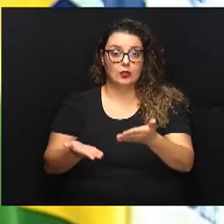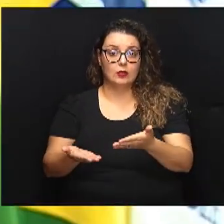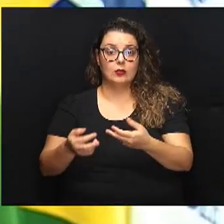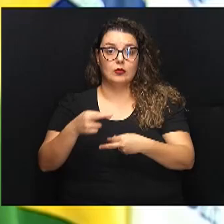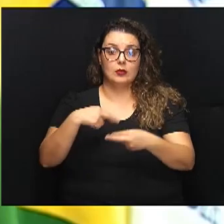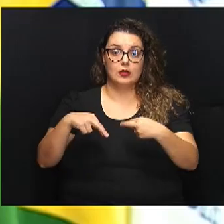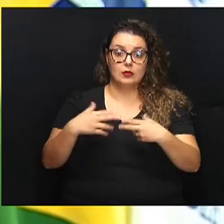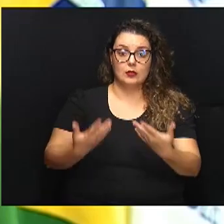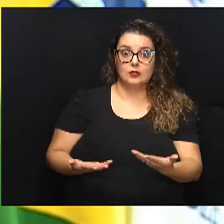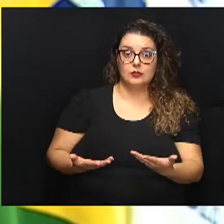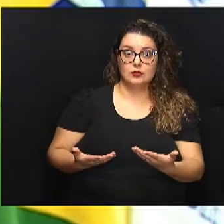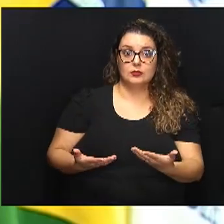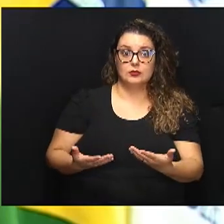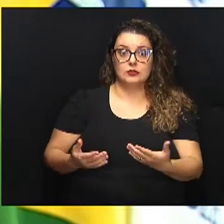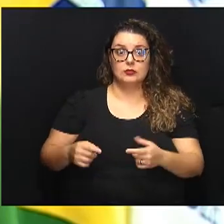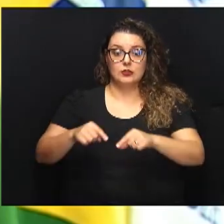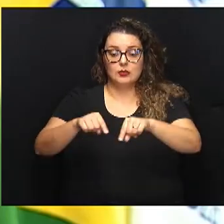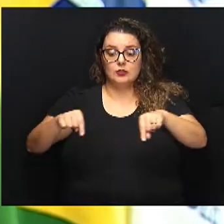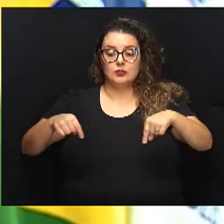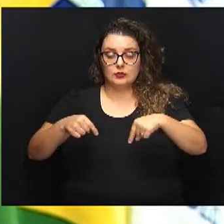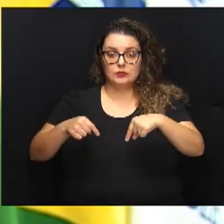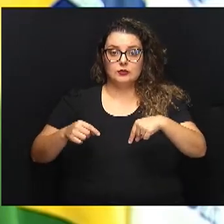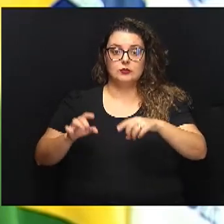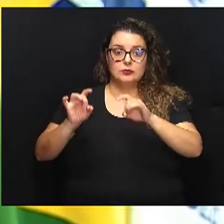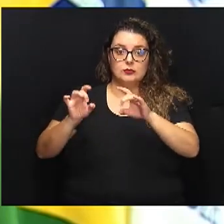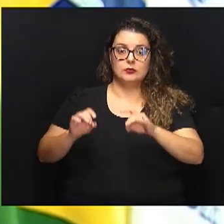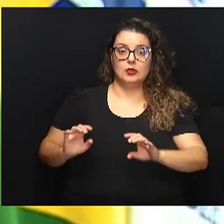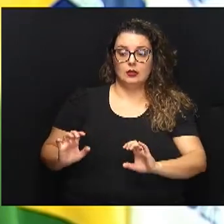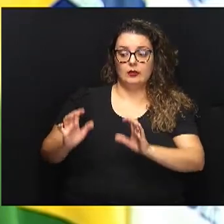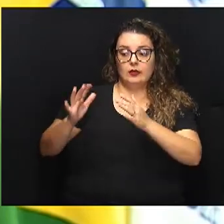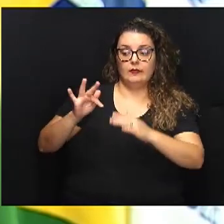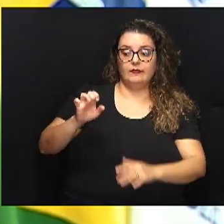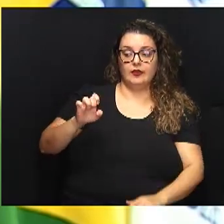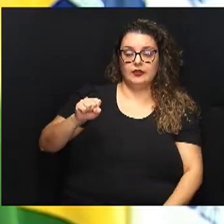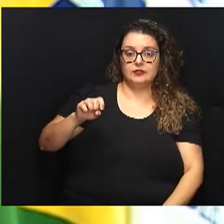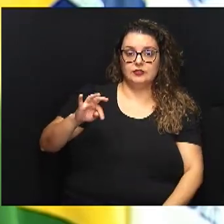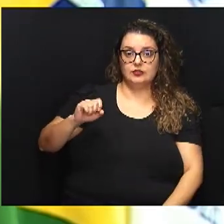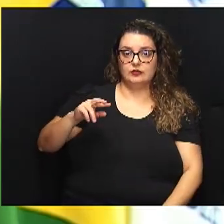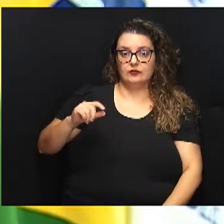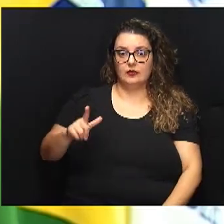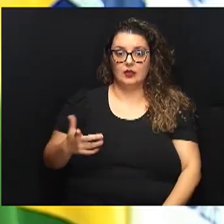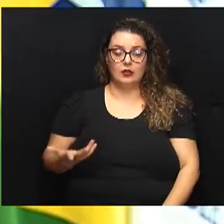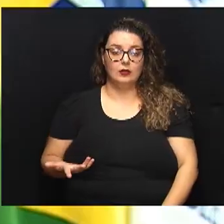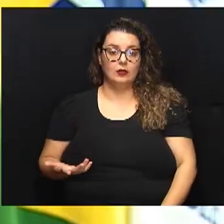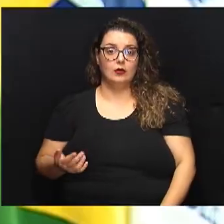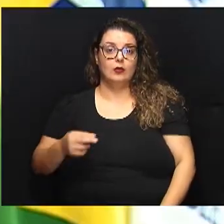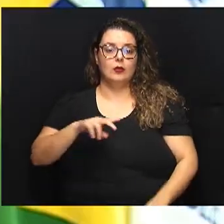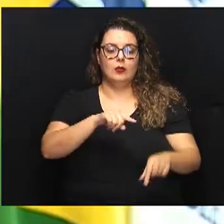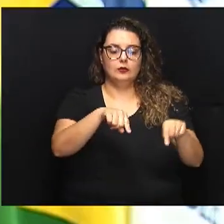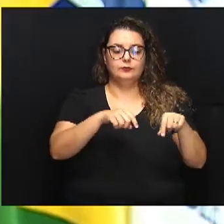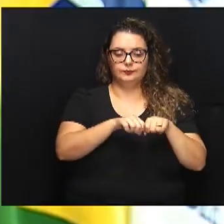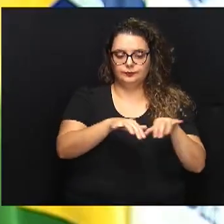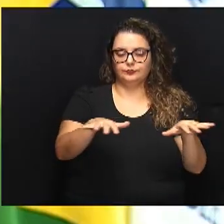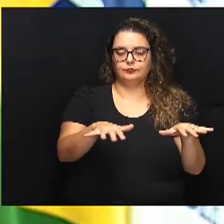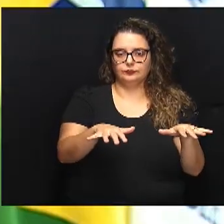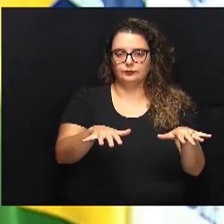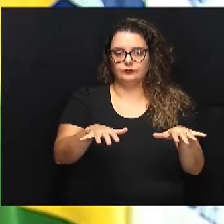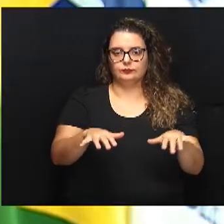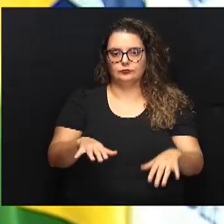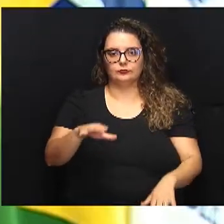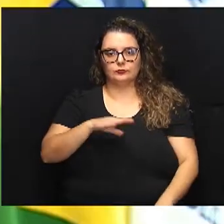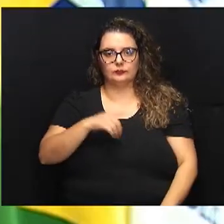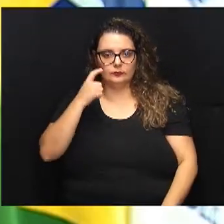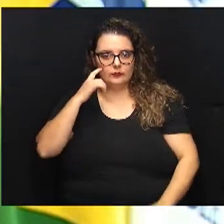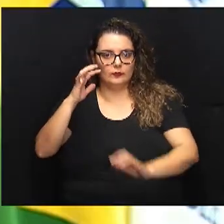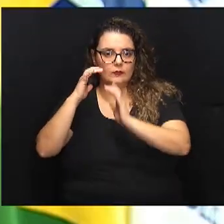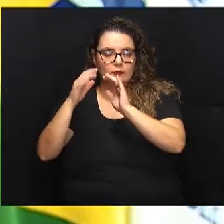isso. São salas reservadas a festivais ou salas já mais disseminadas na cidade, para a gente